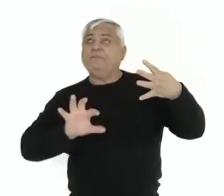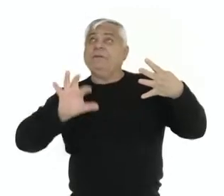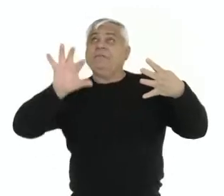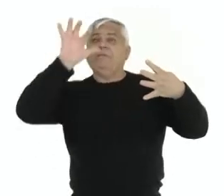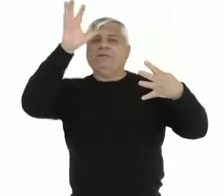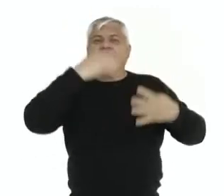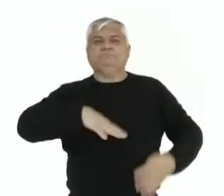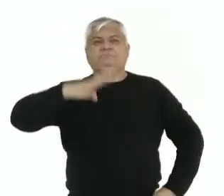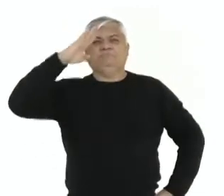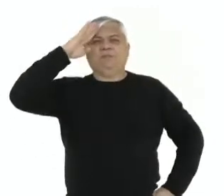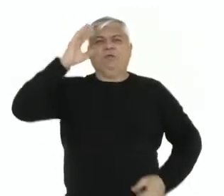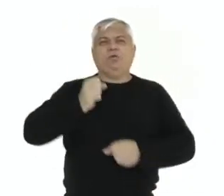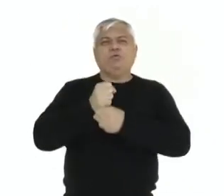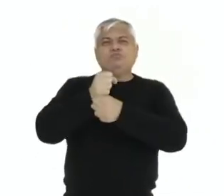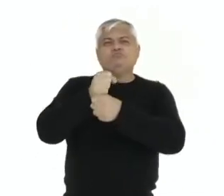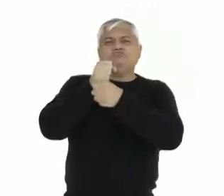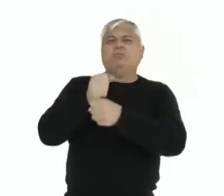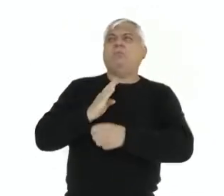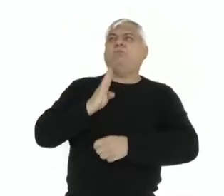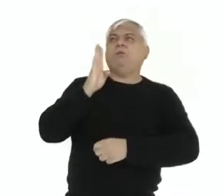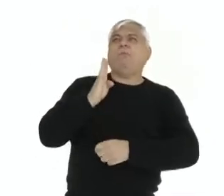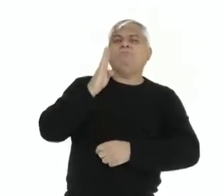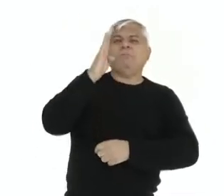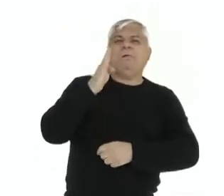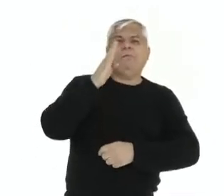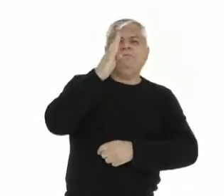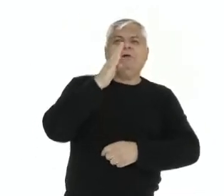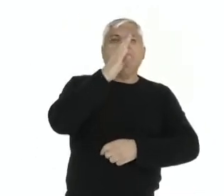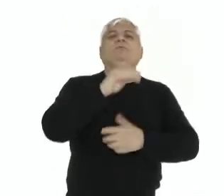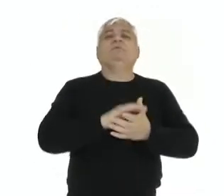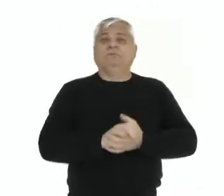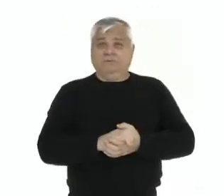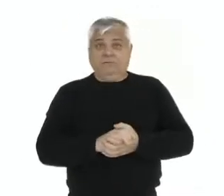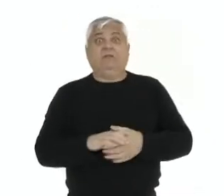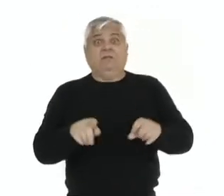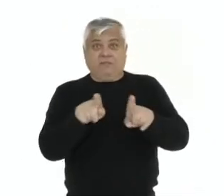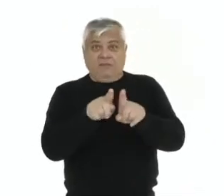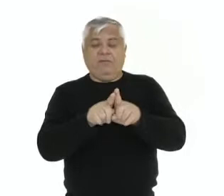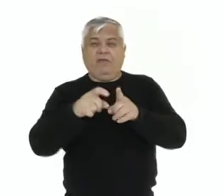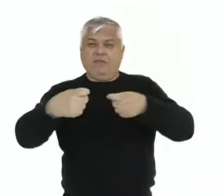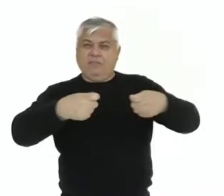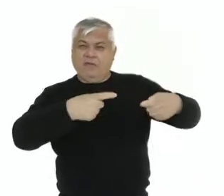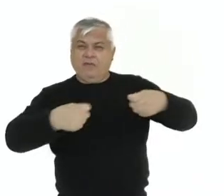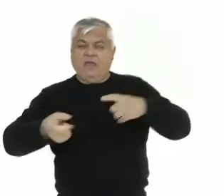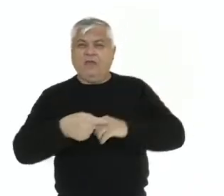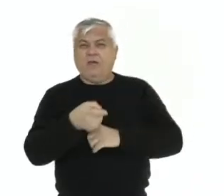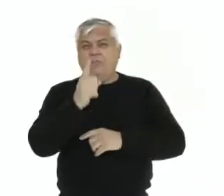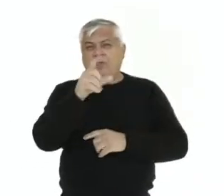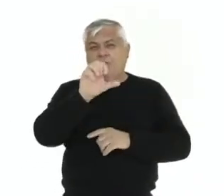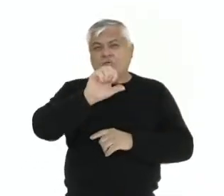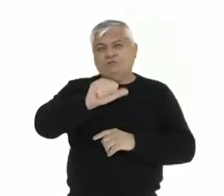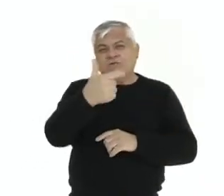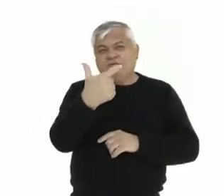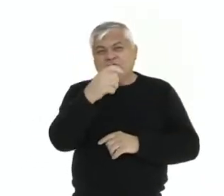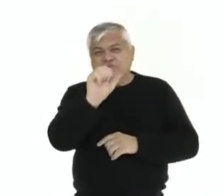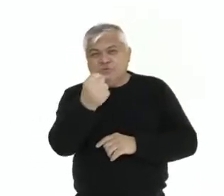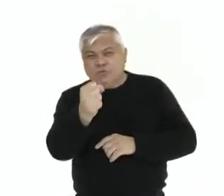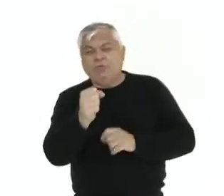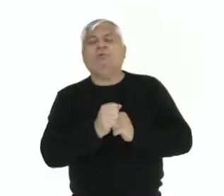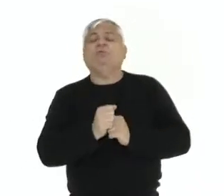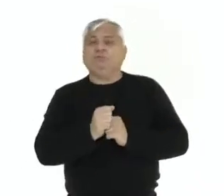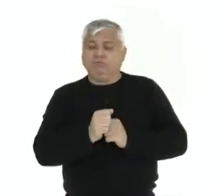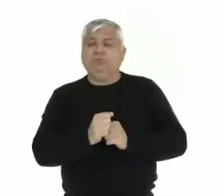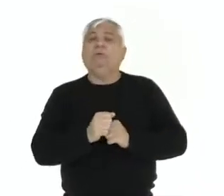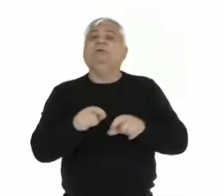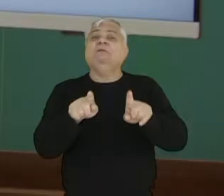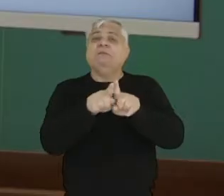exército brasileiro atuando também, como por exemplo na Guerra da Cisplatina, em 1828, atuando na